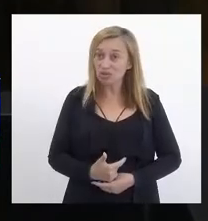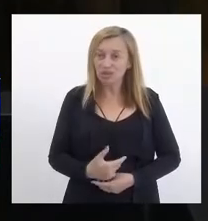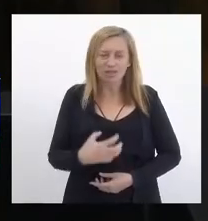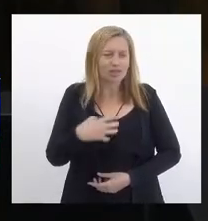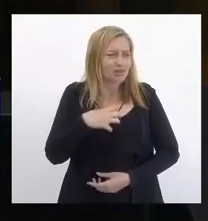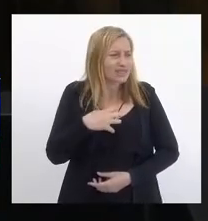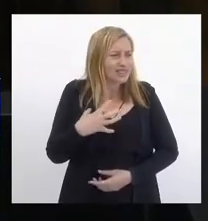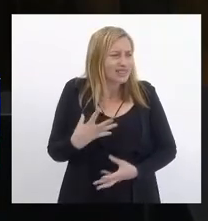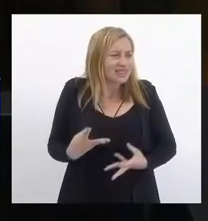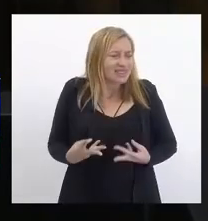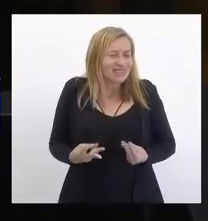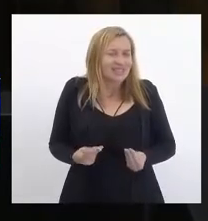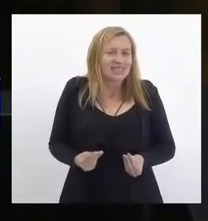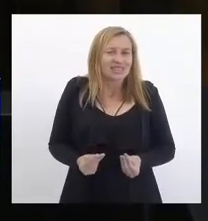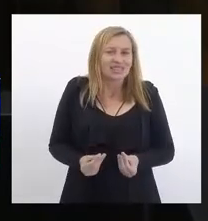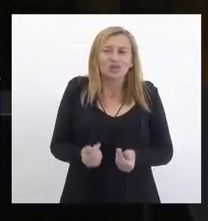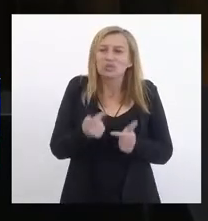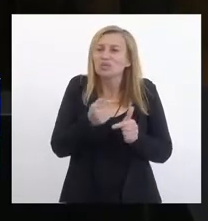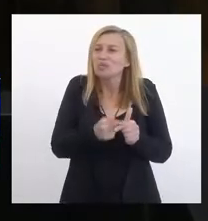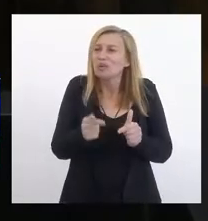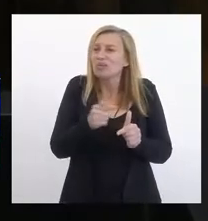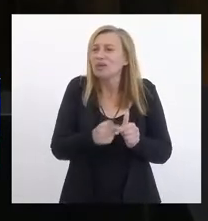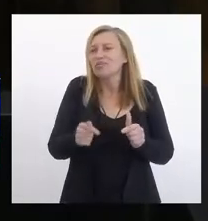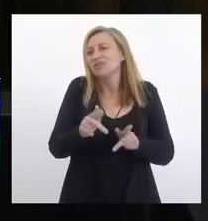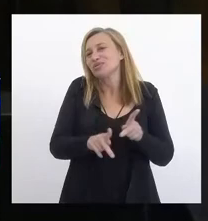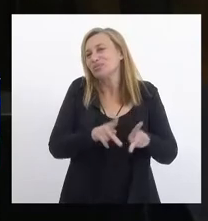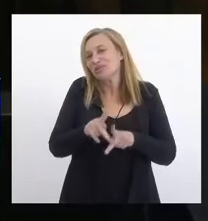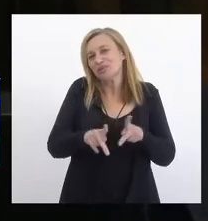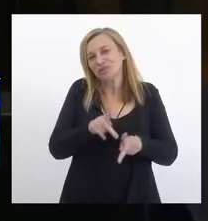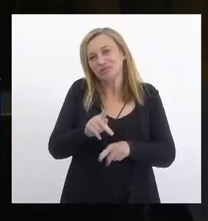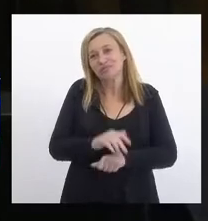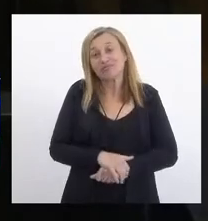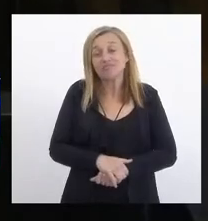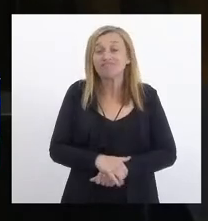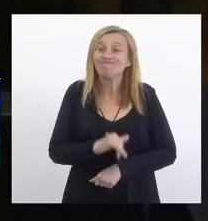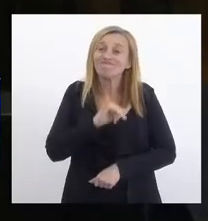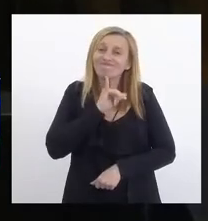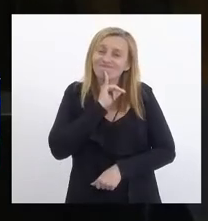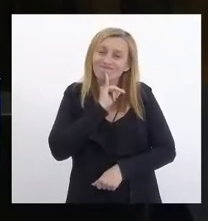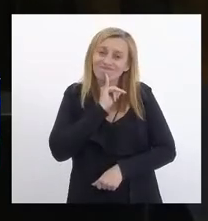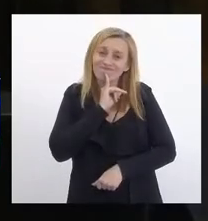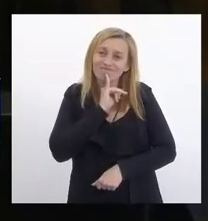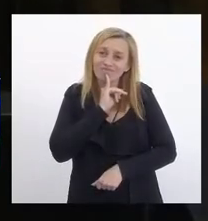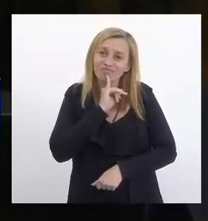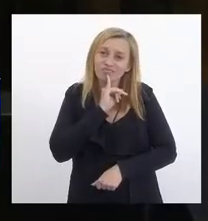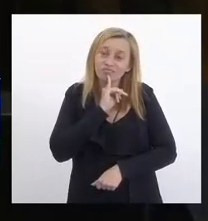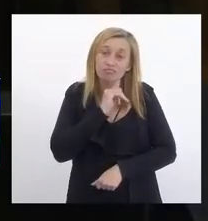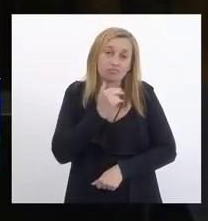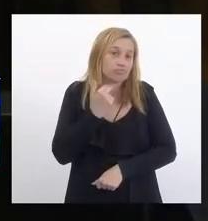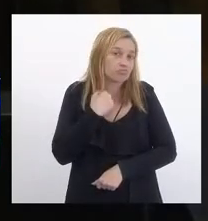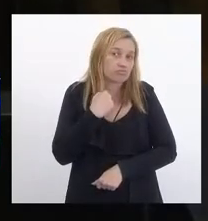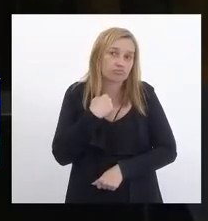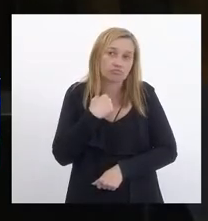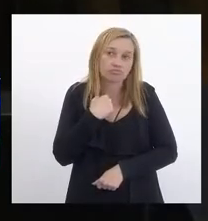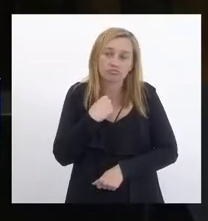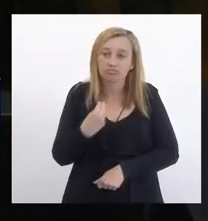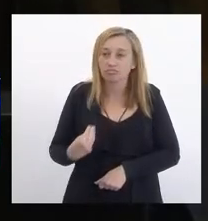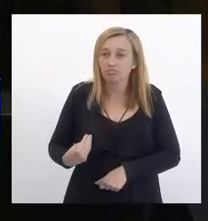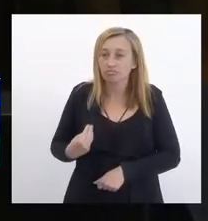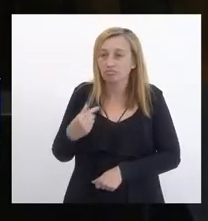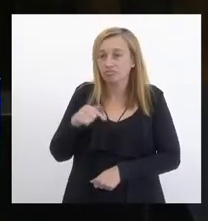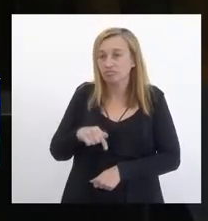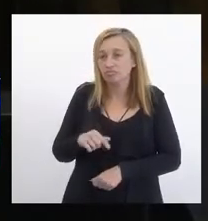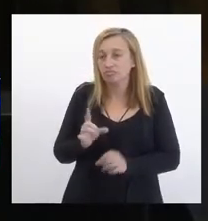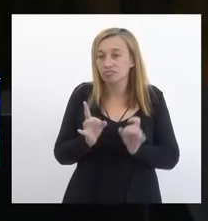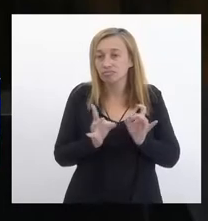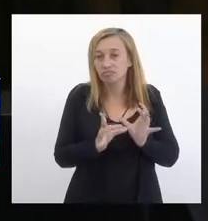se sensibilizar com os problemas da população. Infelizmente, eu não posso estar aqui e